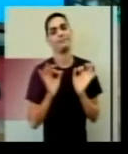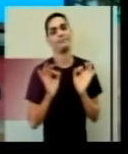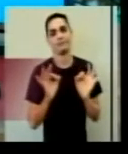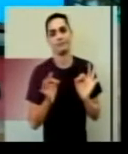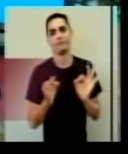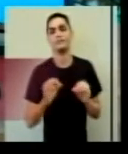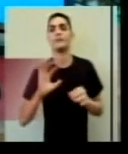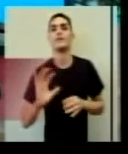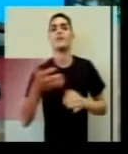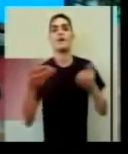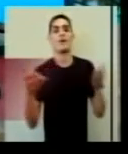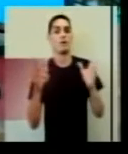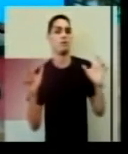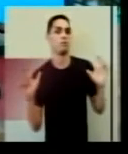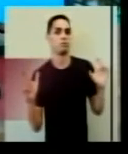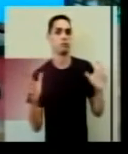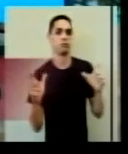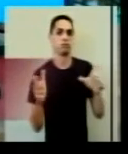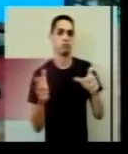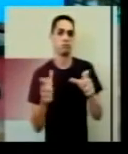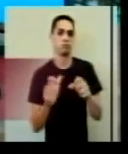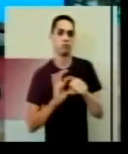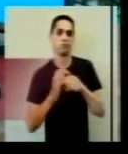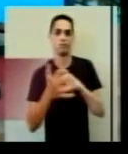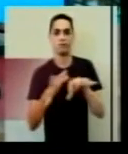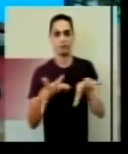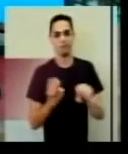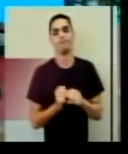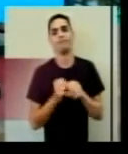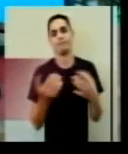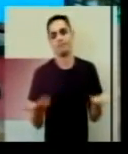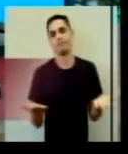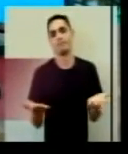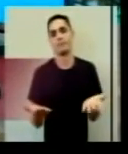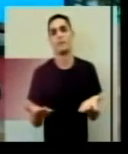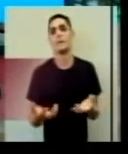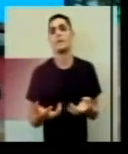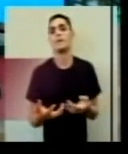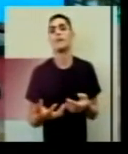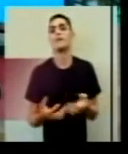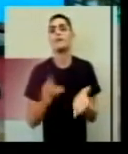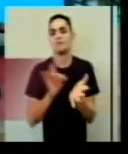um indicativo de que esteja ocorrendo